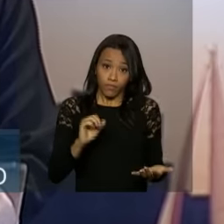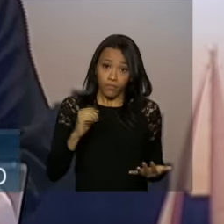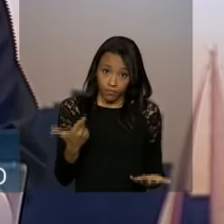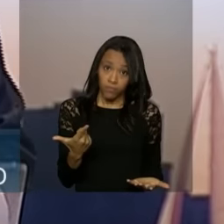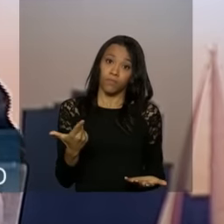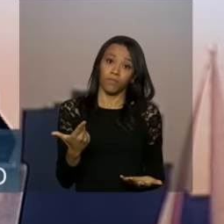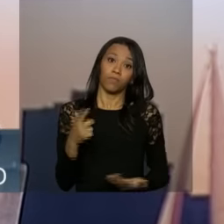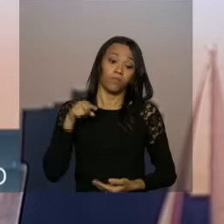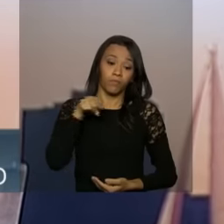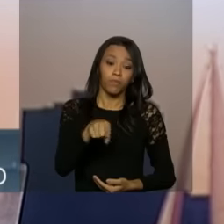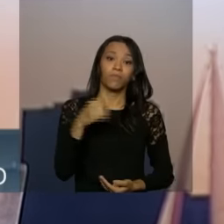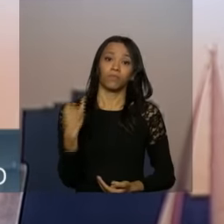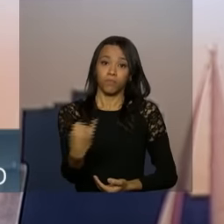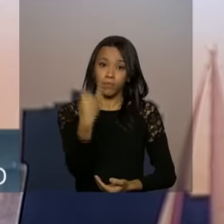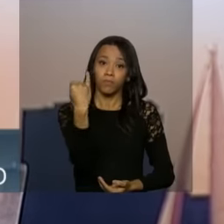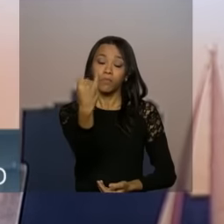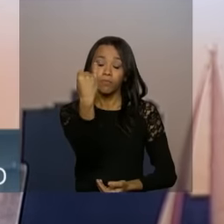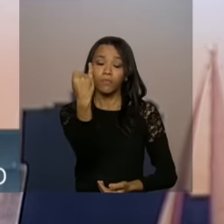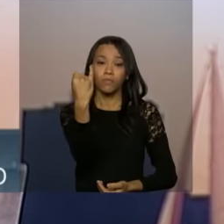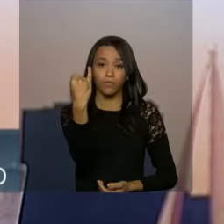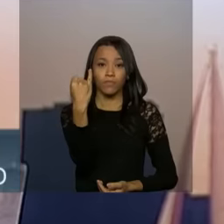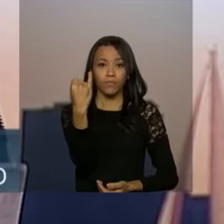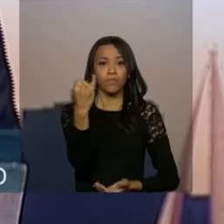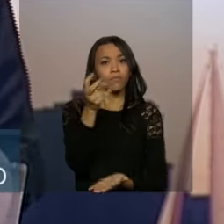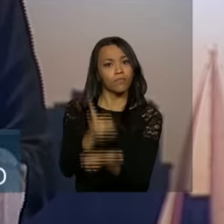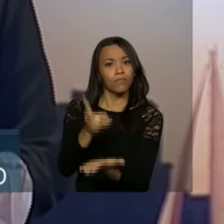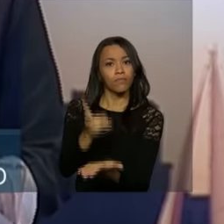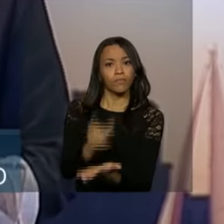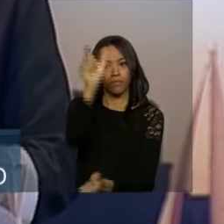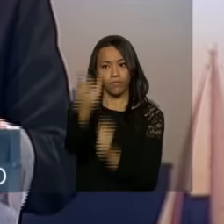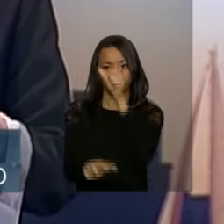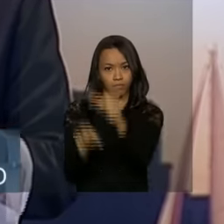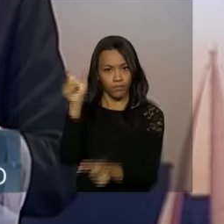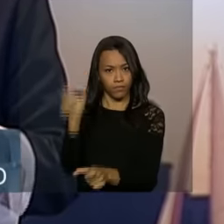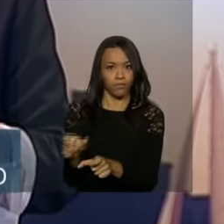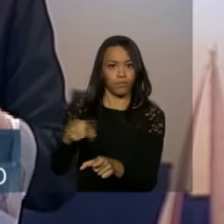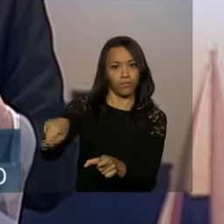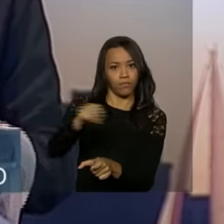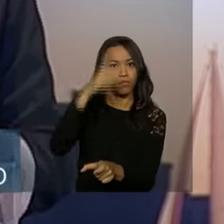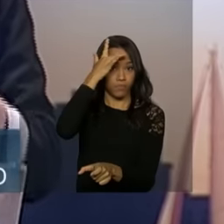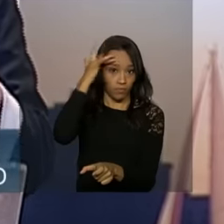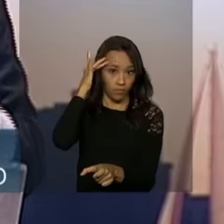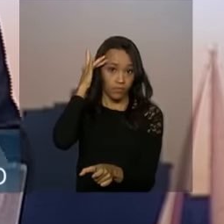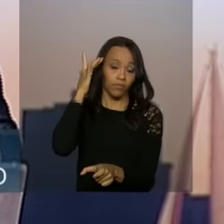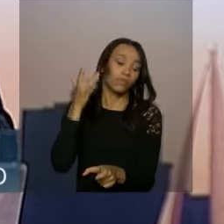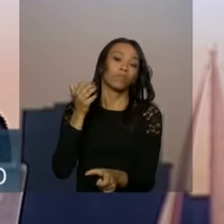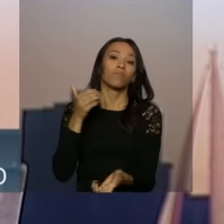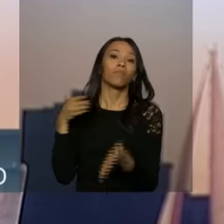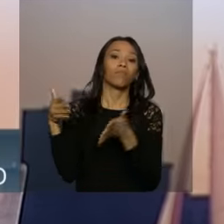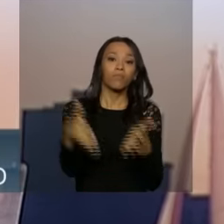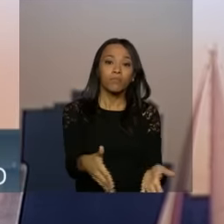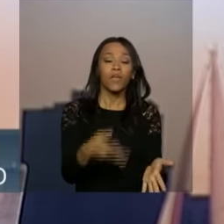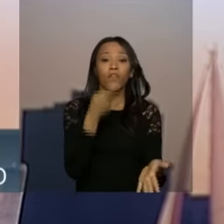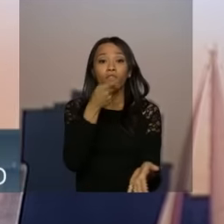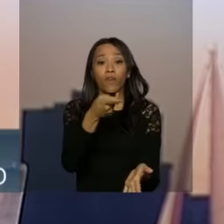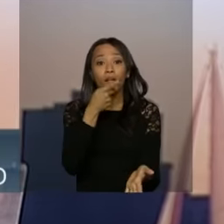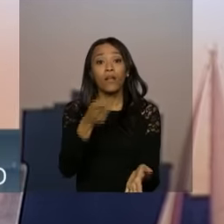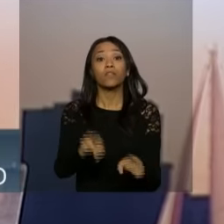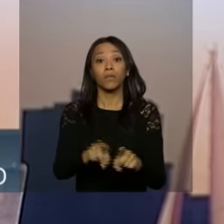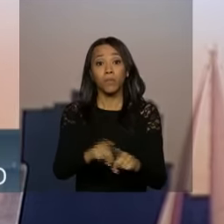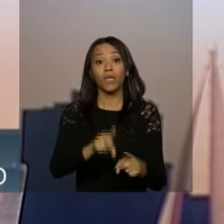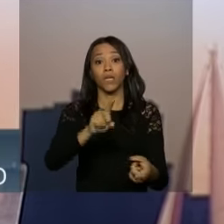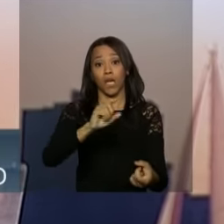obviamente, essa importância, tanto dos Olímpicos E eu queria aqui frisar a importância dos Jogos